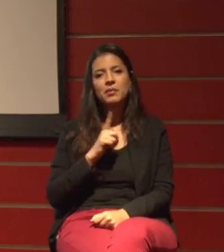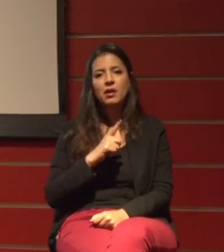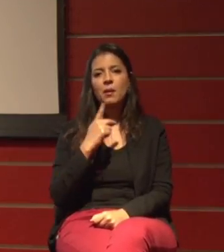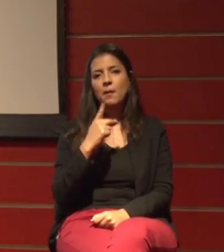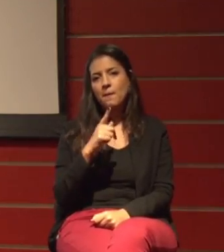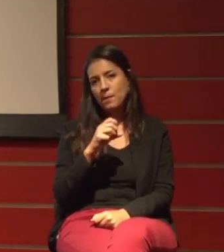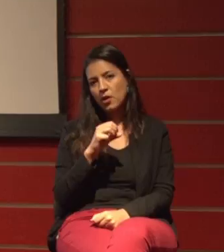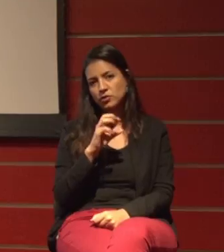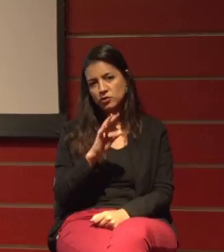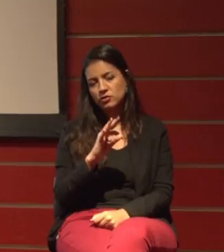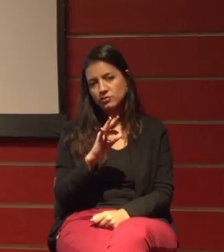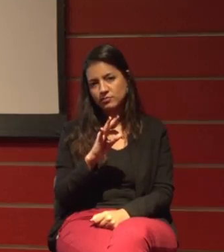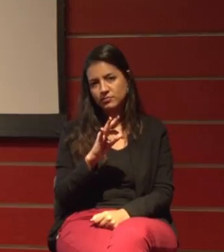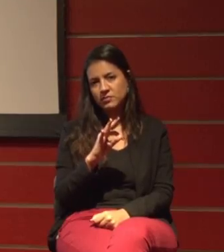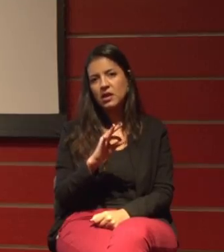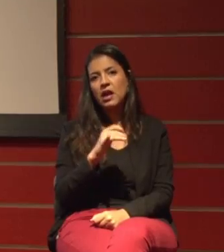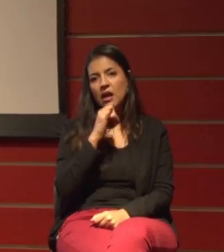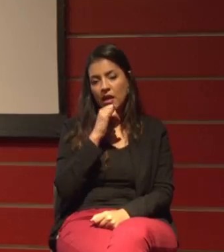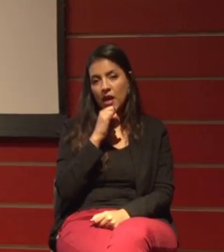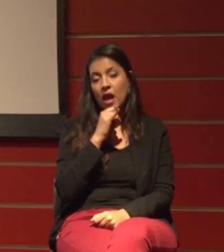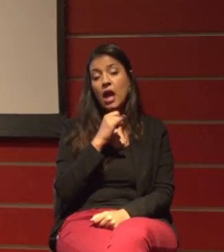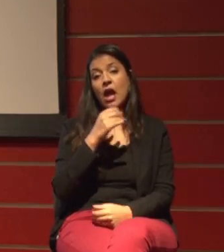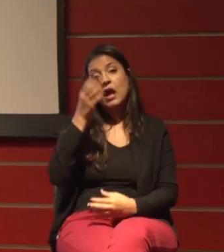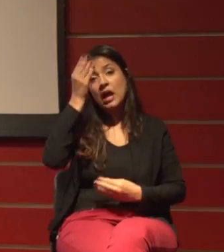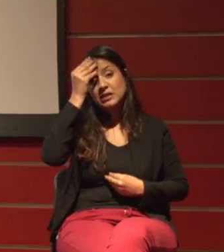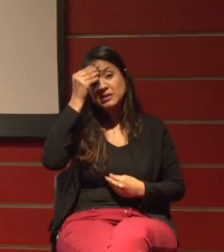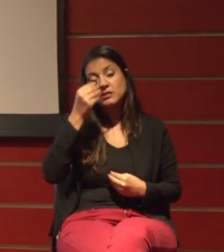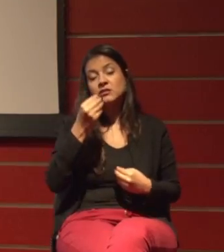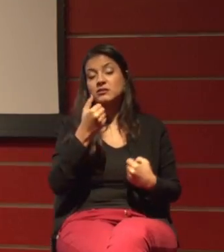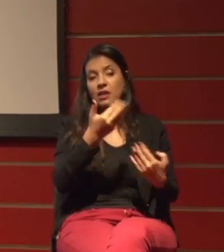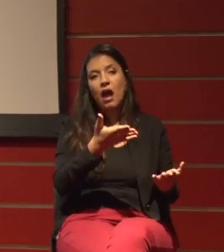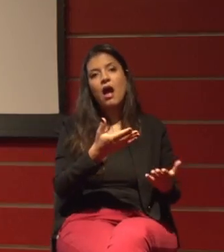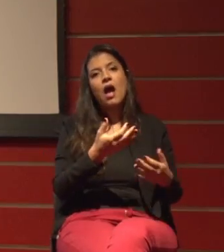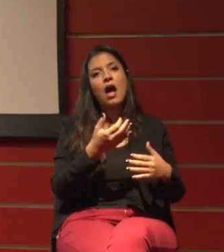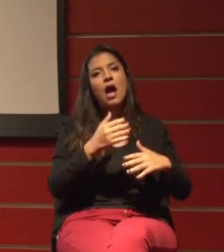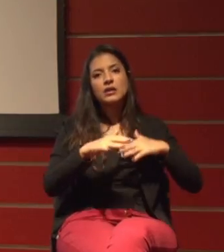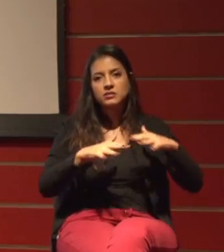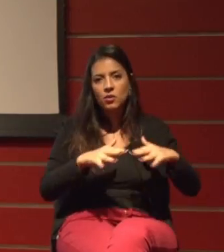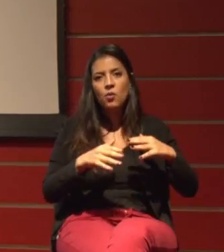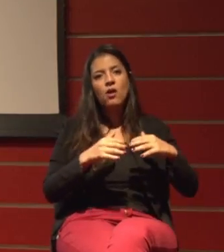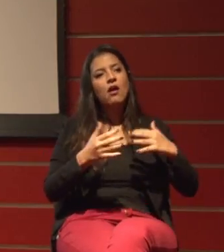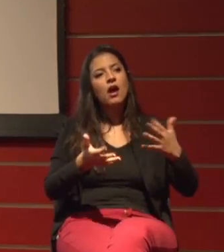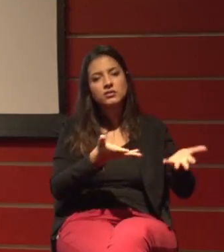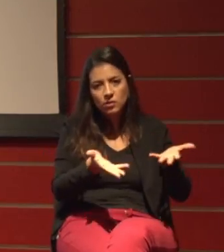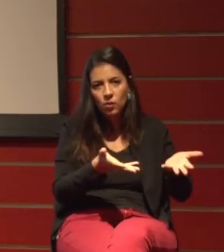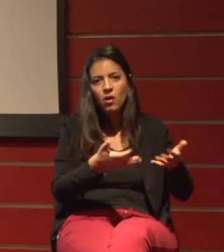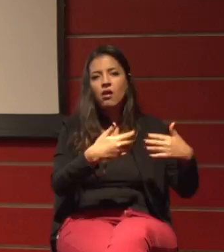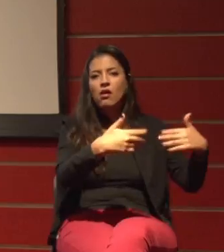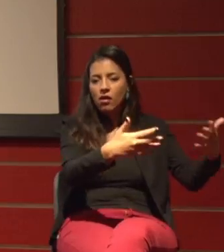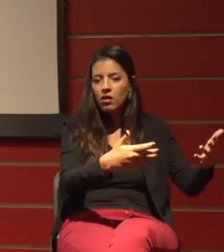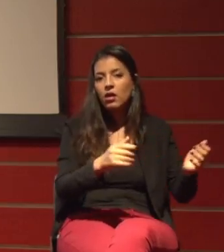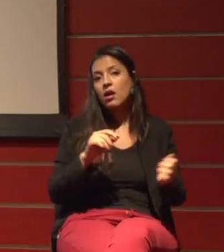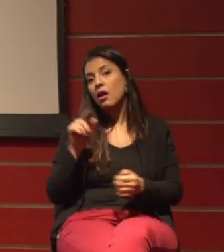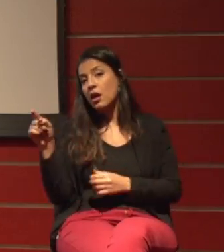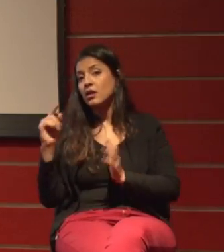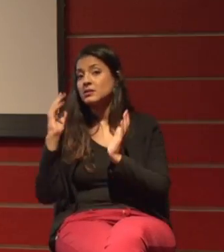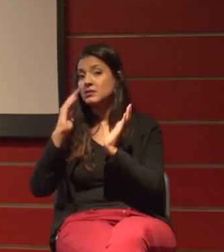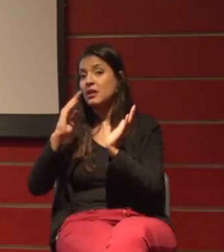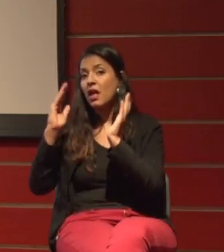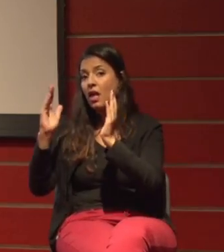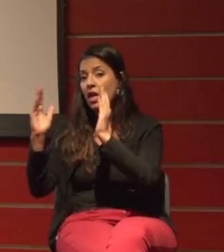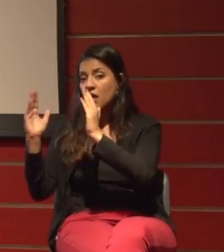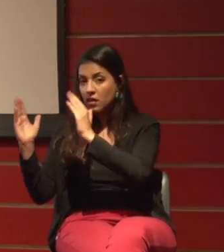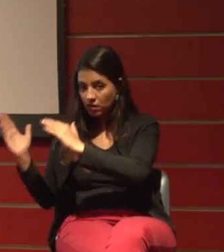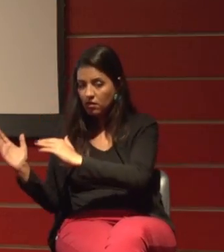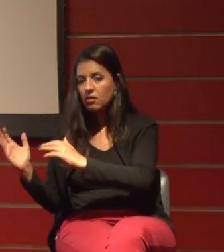então você dando a ação pro personagem o tempo inteiro e aí quando a gente cai pra Série A gente tá nisso